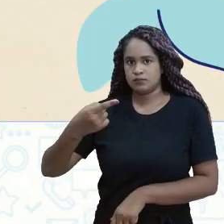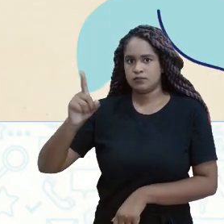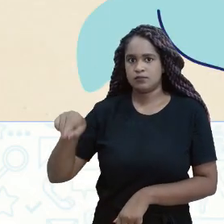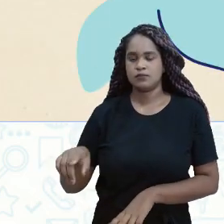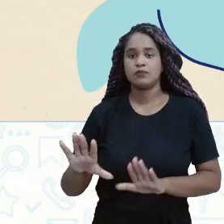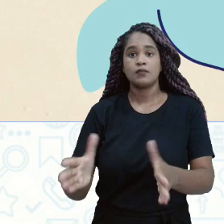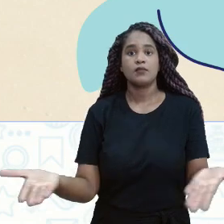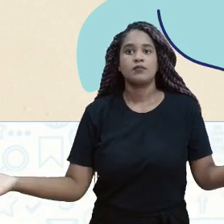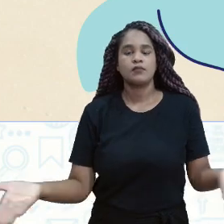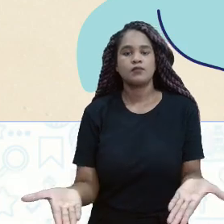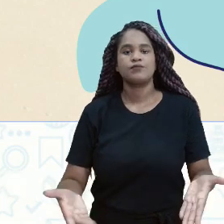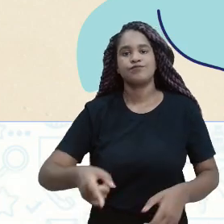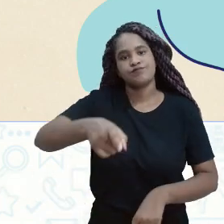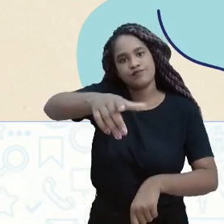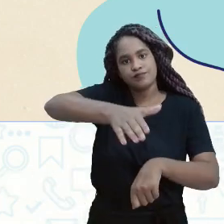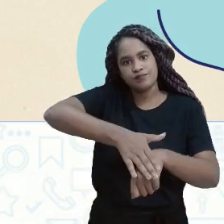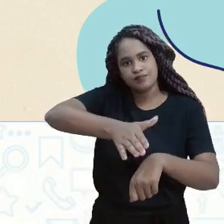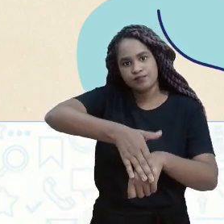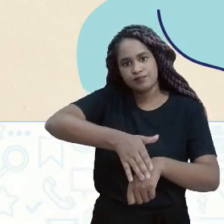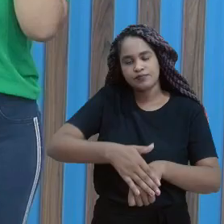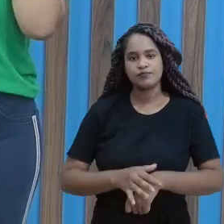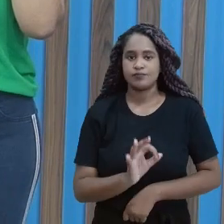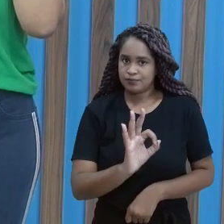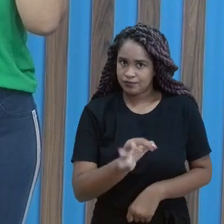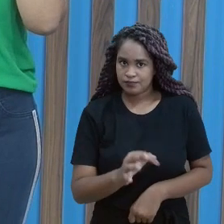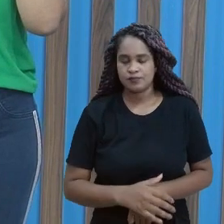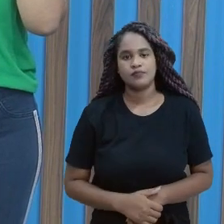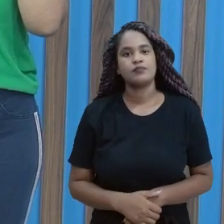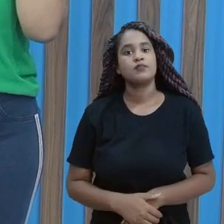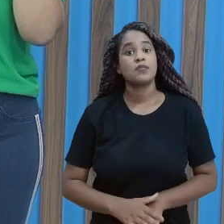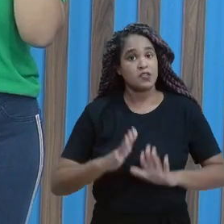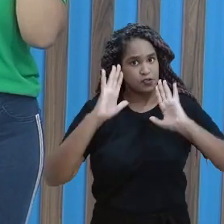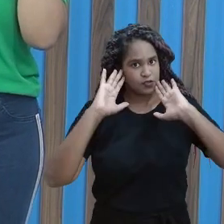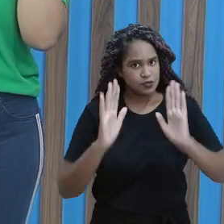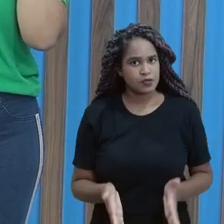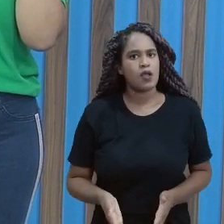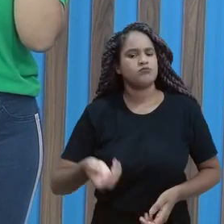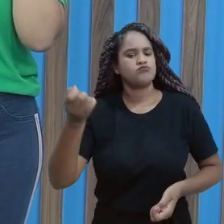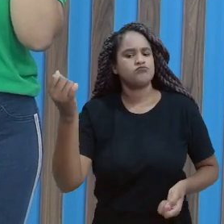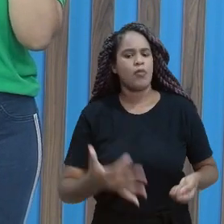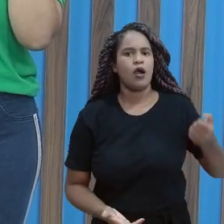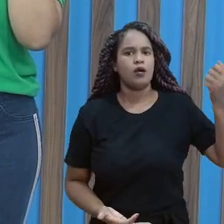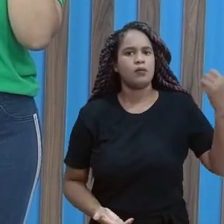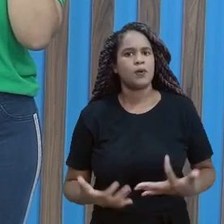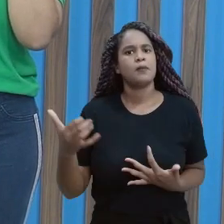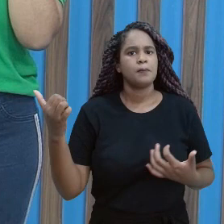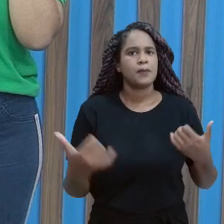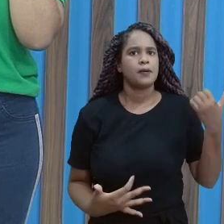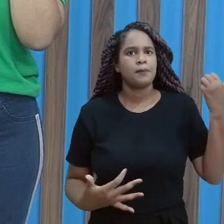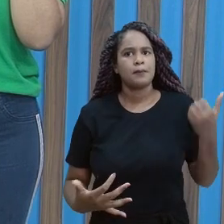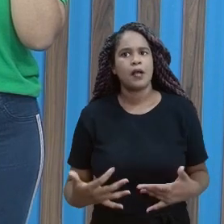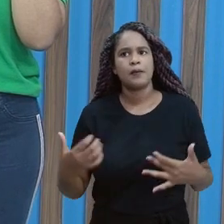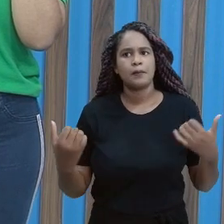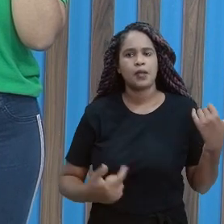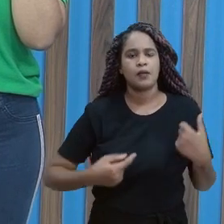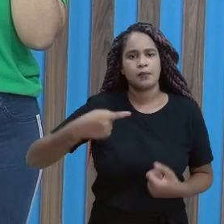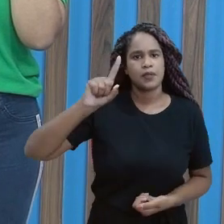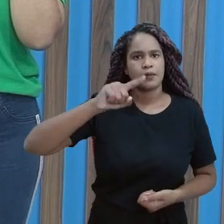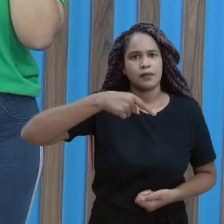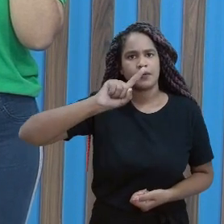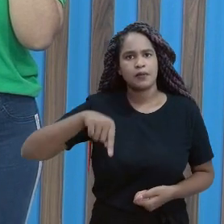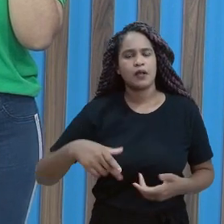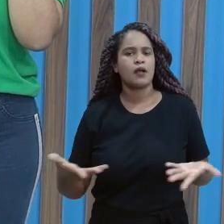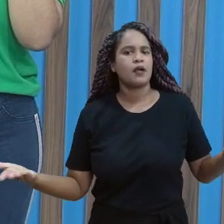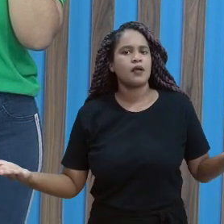E agora é a vez de vocês, né, minha gente? A gente já fez toda essa explanação aqui dos acentos circunflexos. Bora ver se a